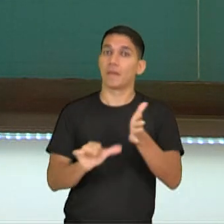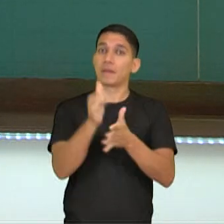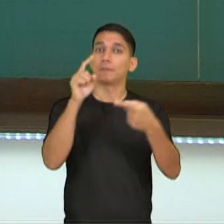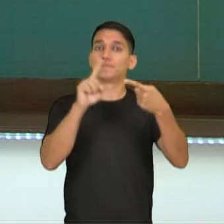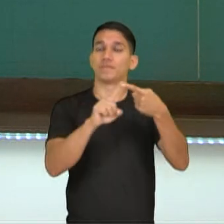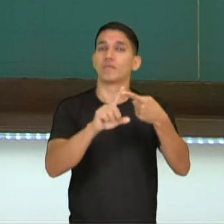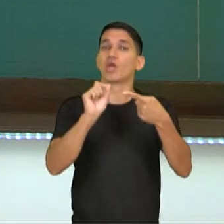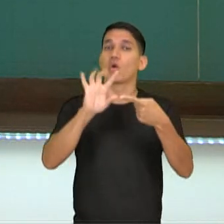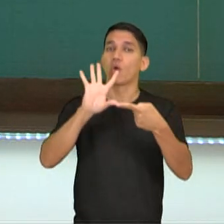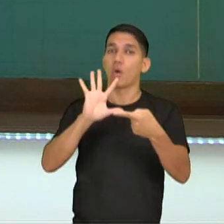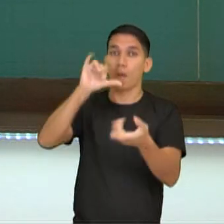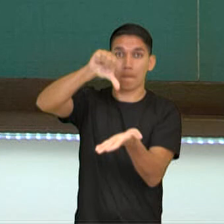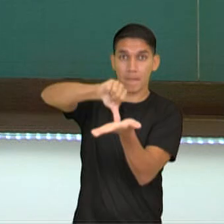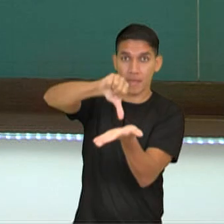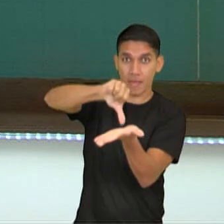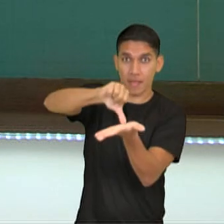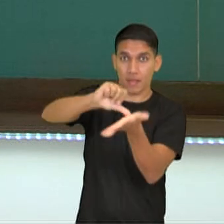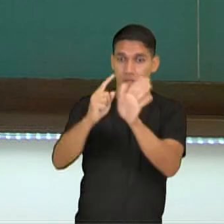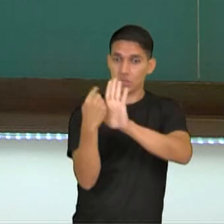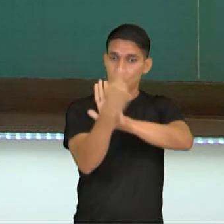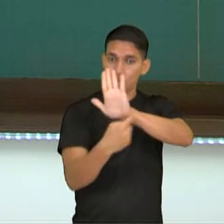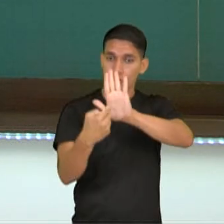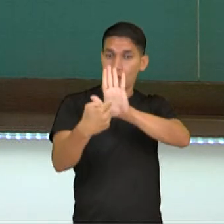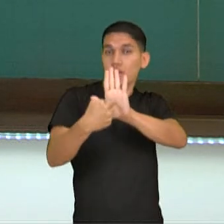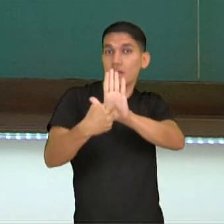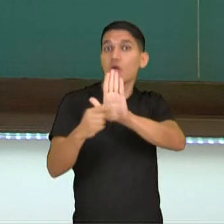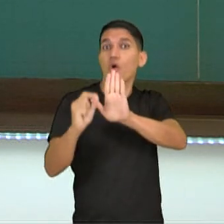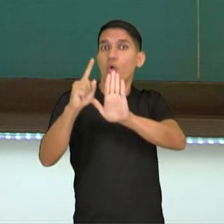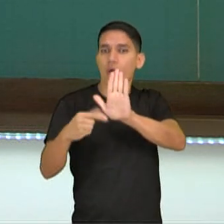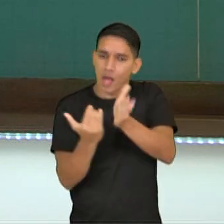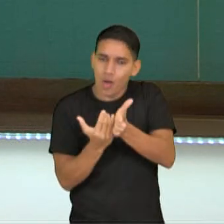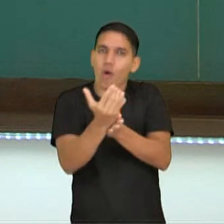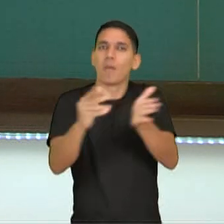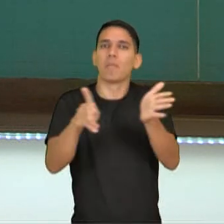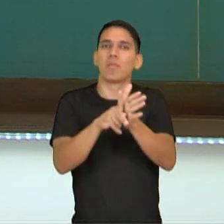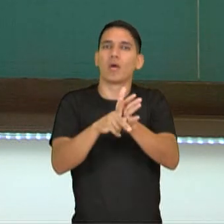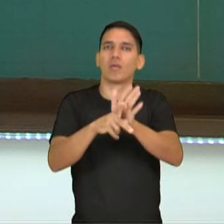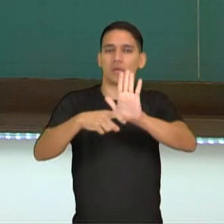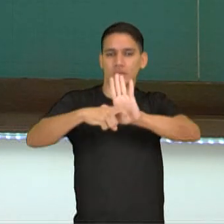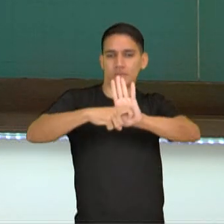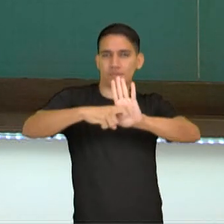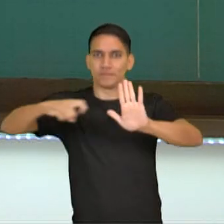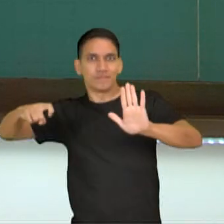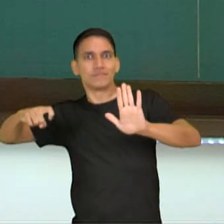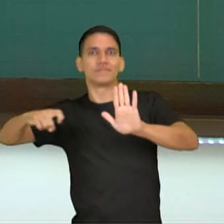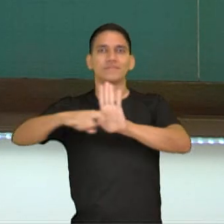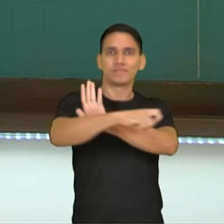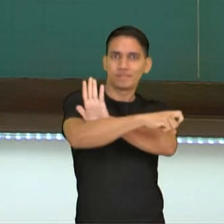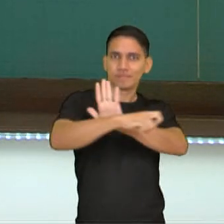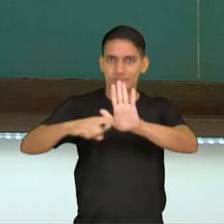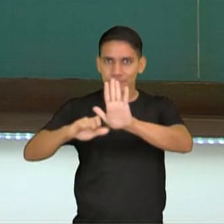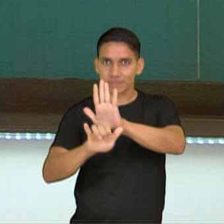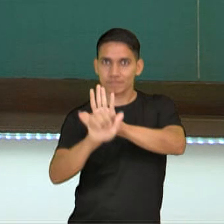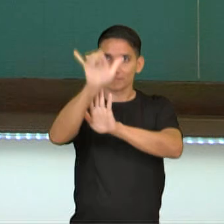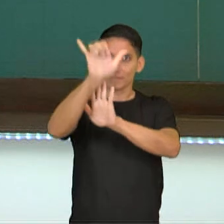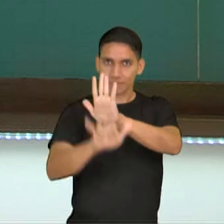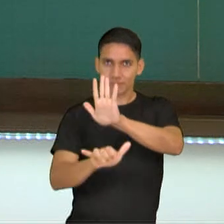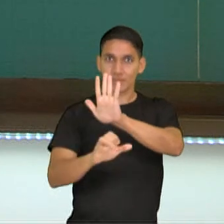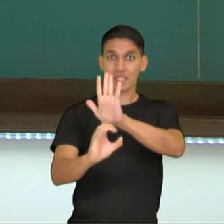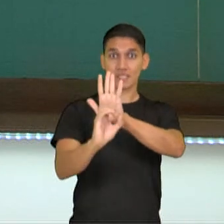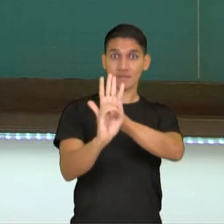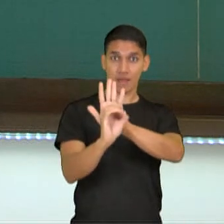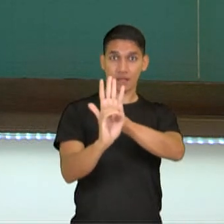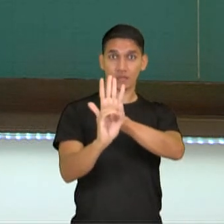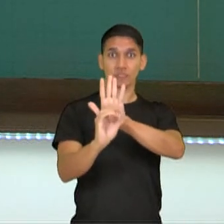que o centro dessa circunferência coincide com a origem do plano cartesiano, ou seja, tem coordenadas 0,